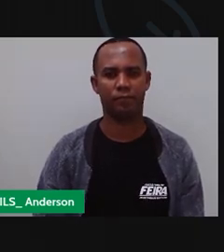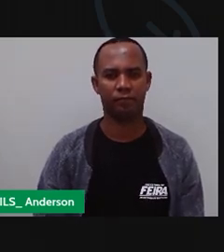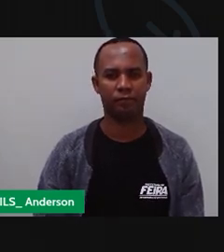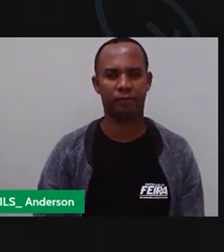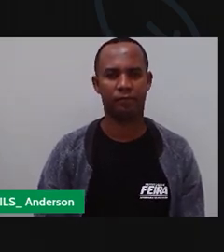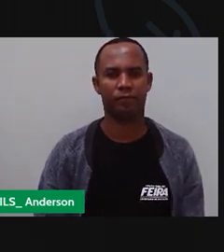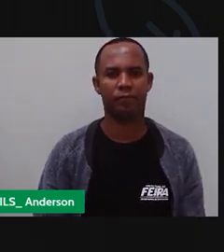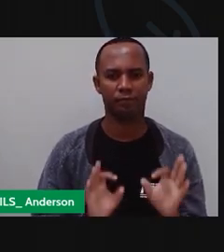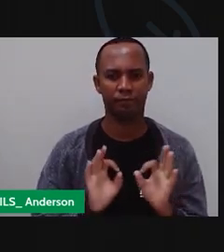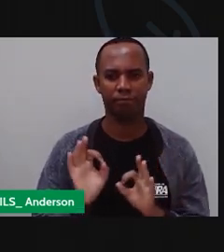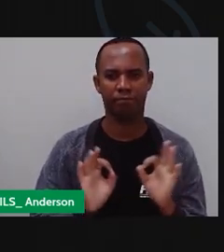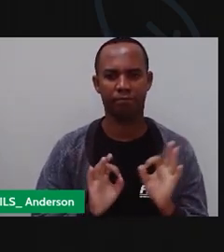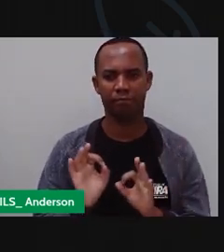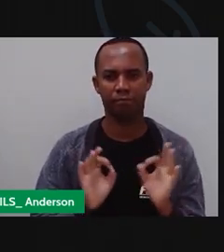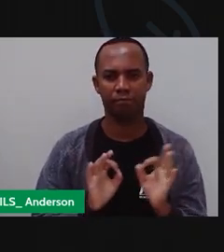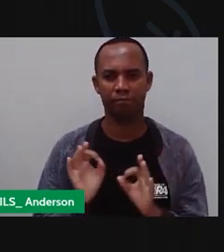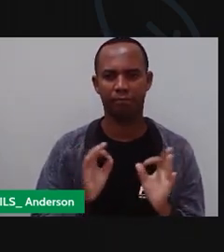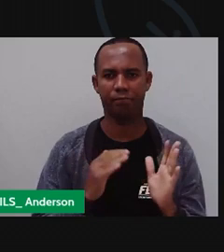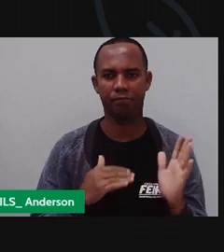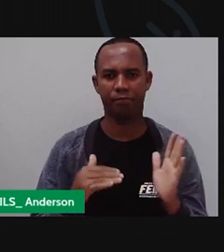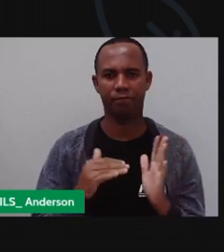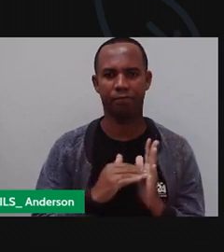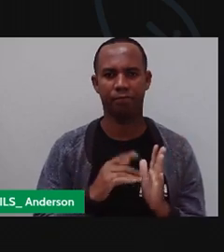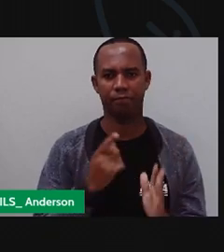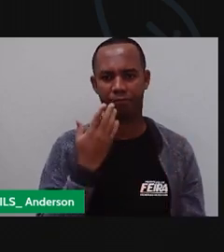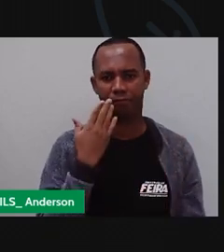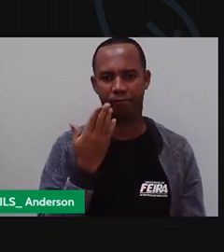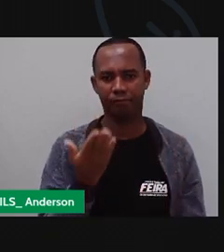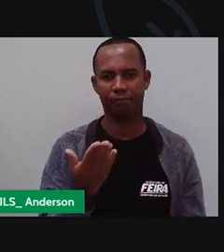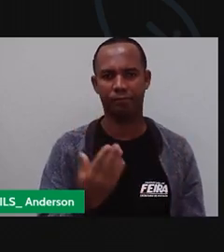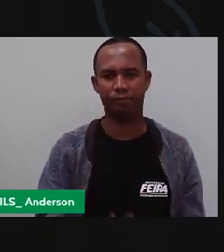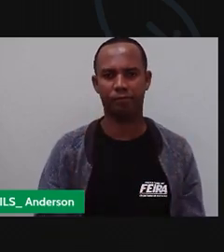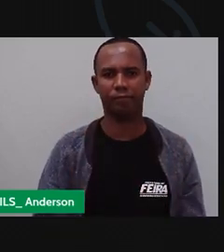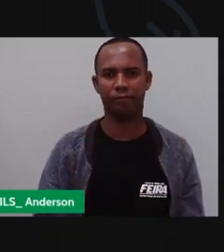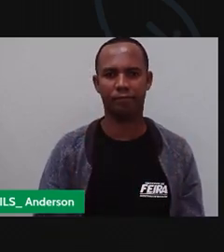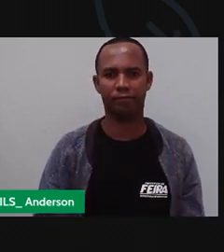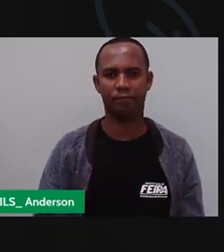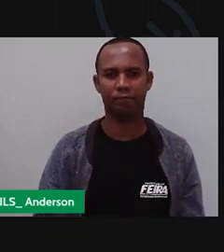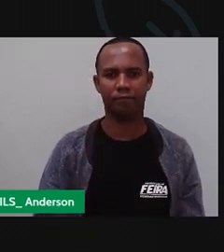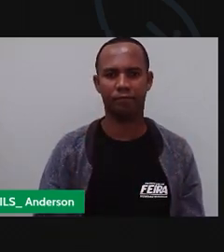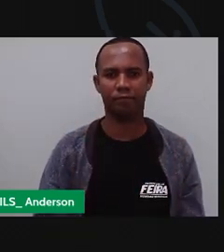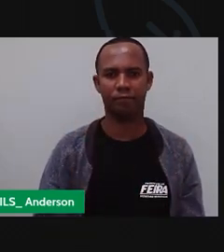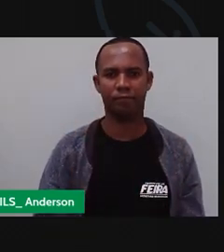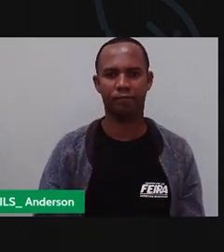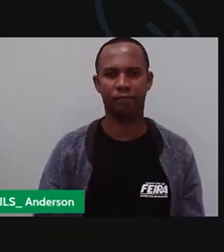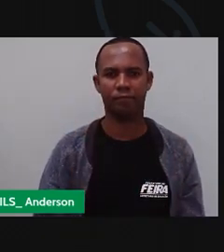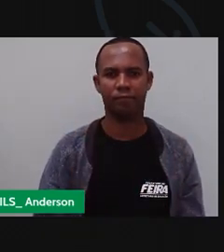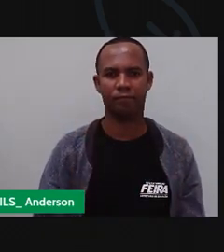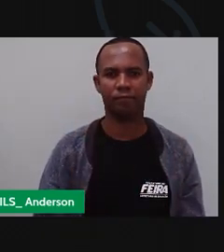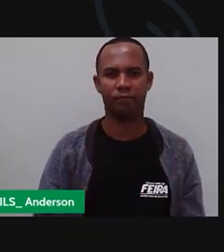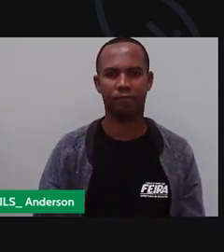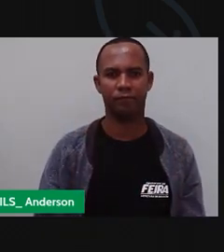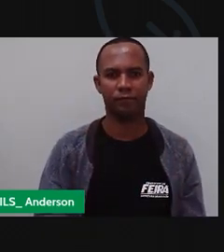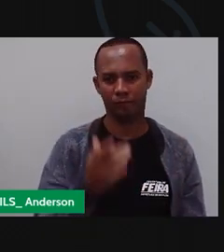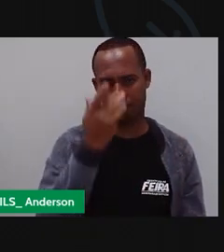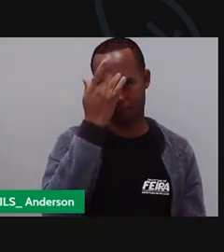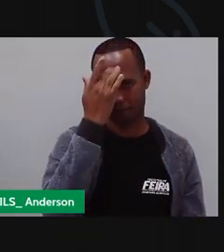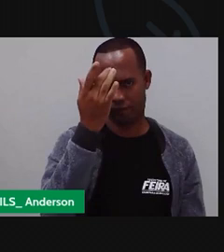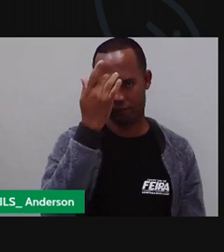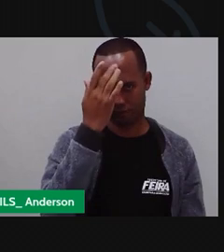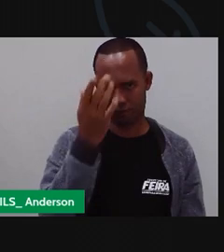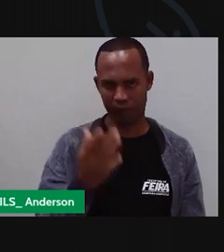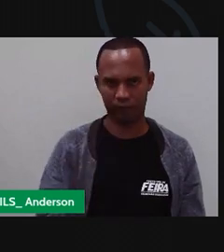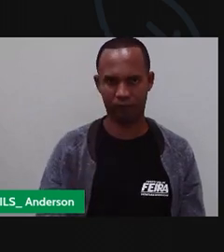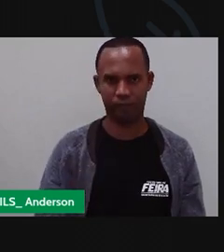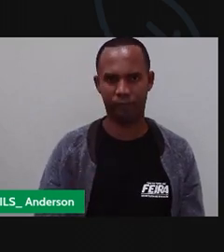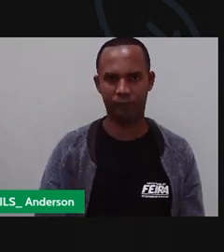arrumar aqui. Vou até abrir essa folha aqui para vocês visualizarem melhor. Ó, vou dobrar ponta com ponta, tá vendo? É facinho, não tem erro.